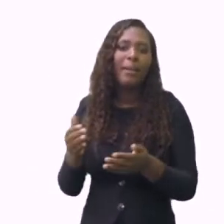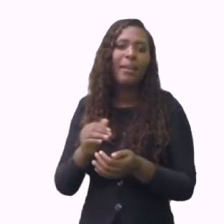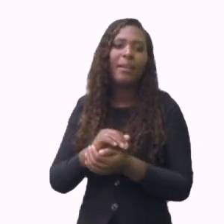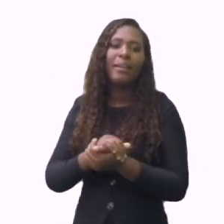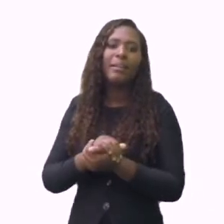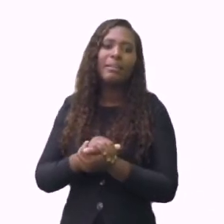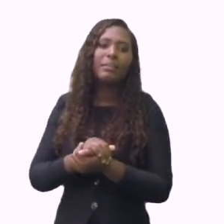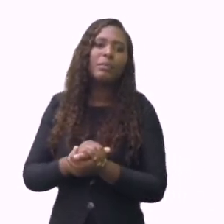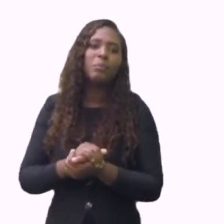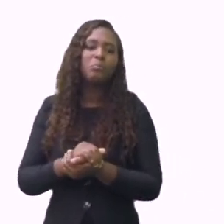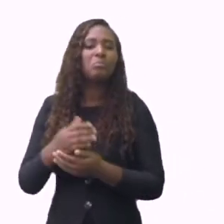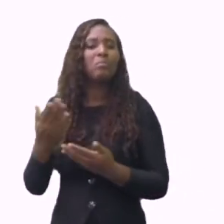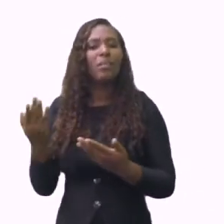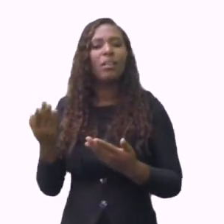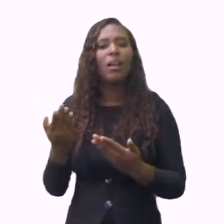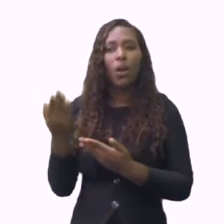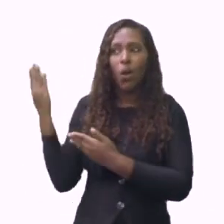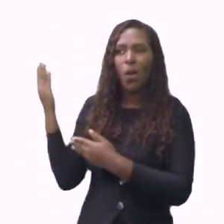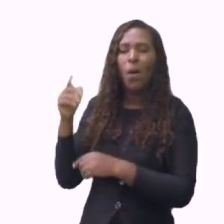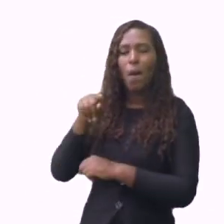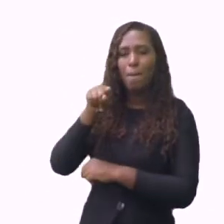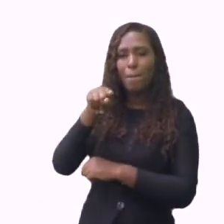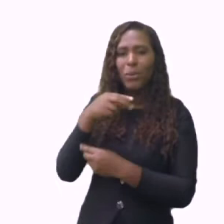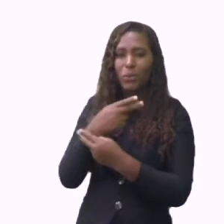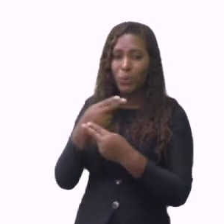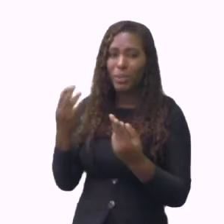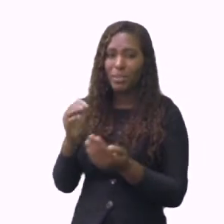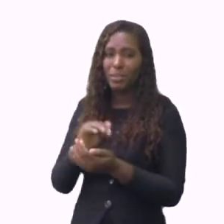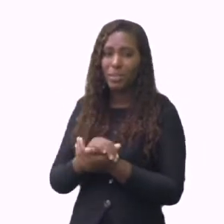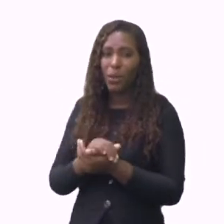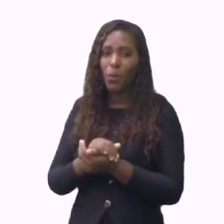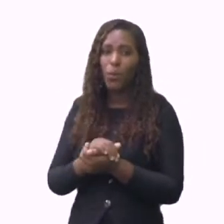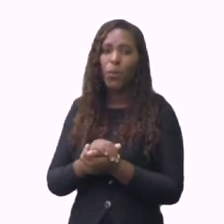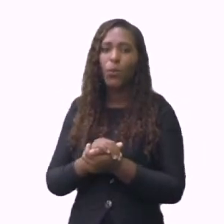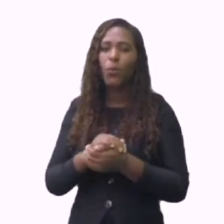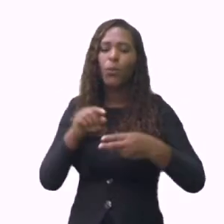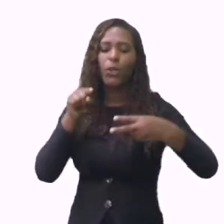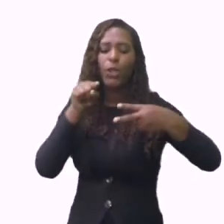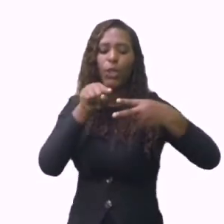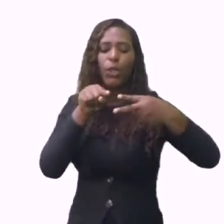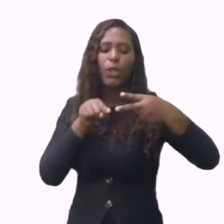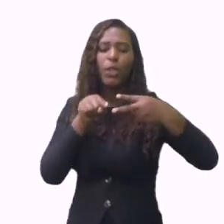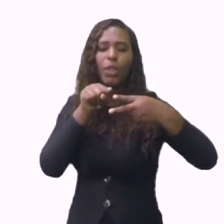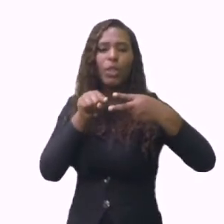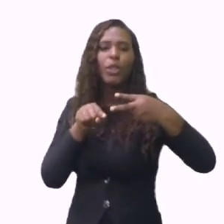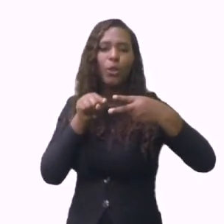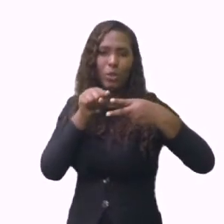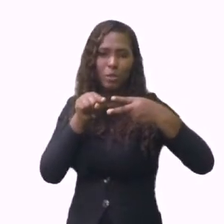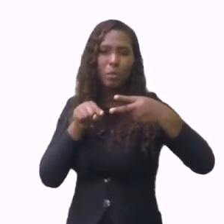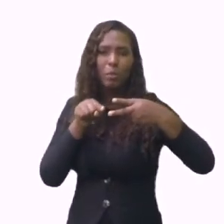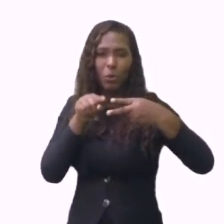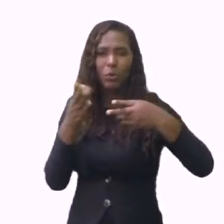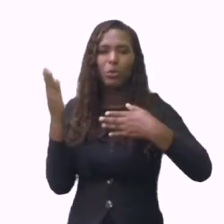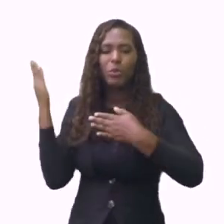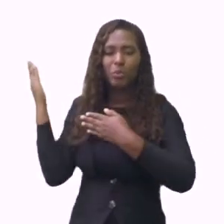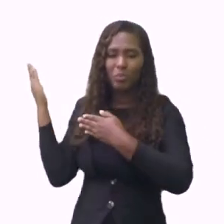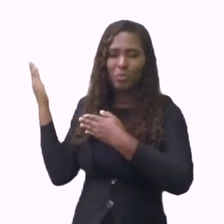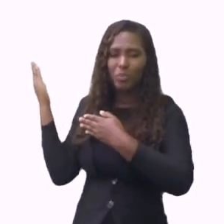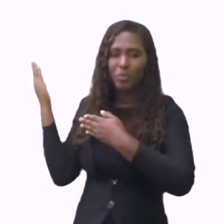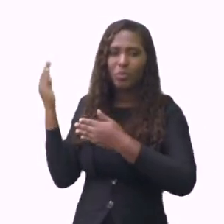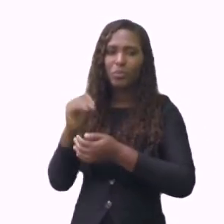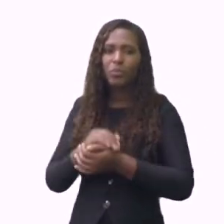pontuação. E agora eu vou apresentar os dois pontos. Os dois pontos aparecem como sinais de pontuação